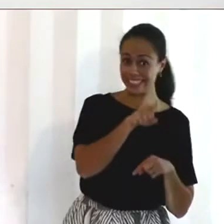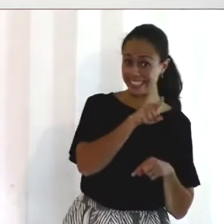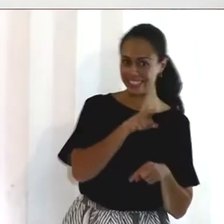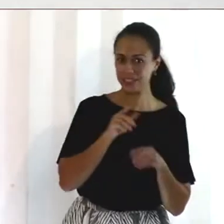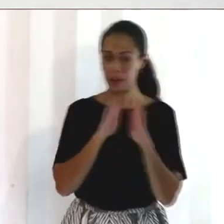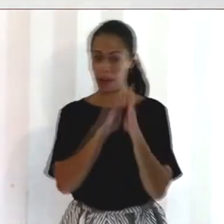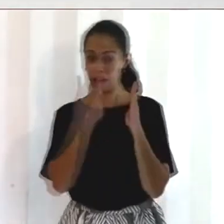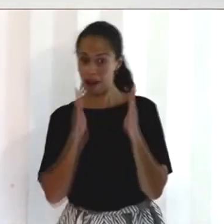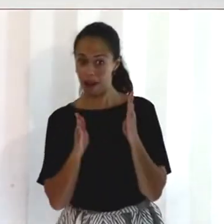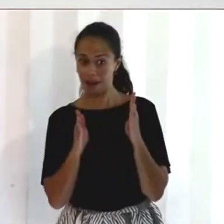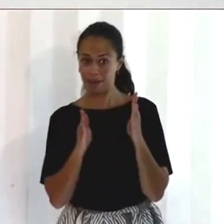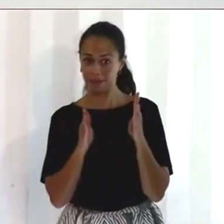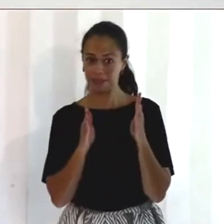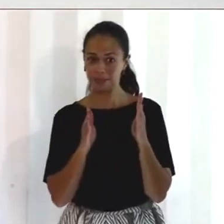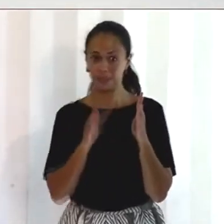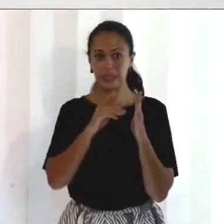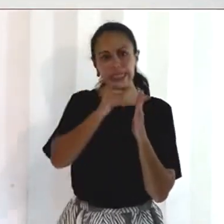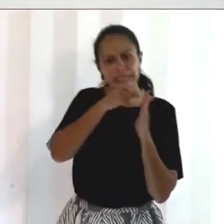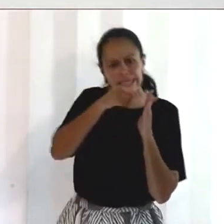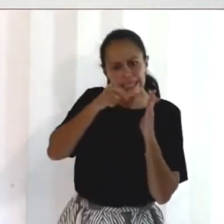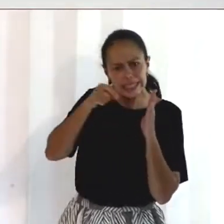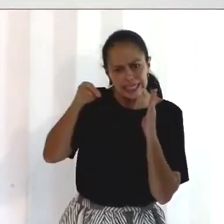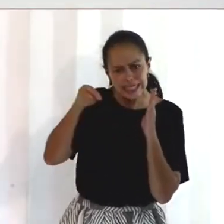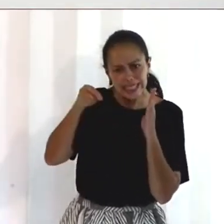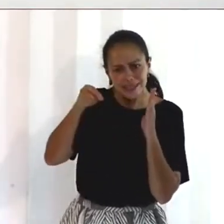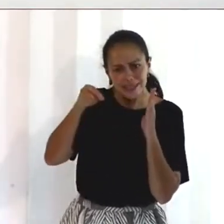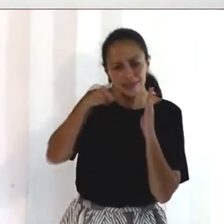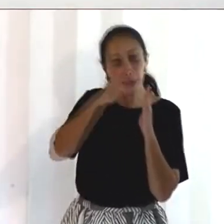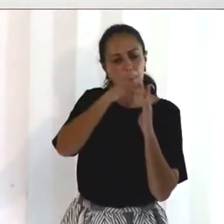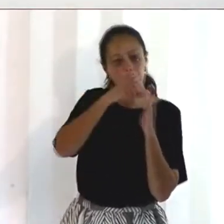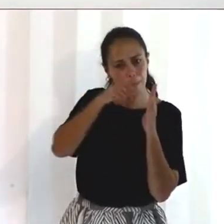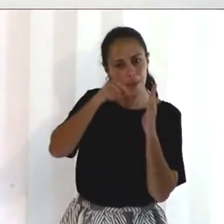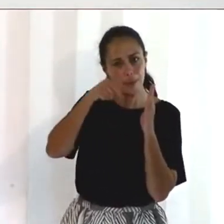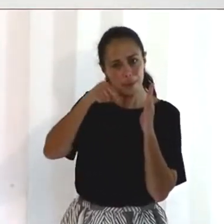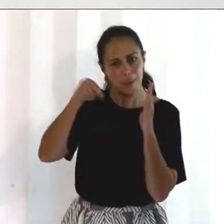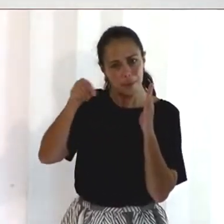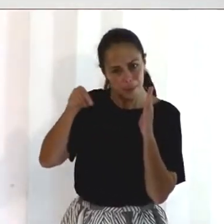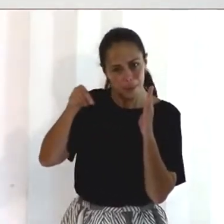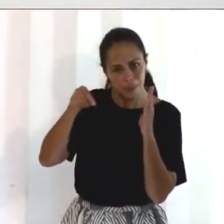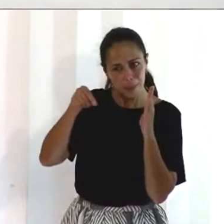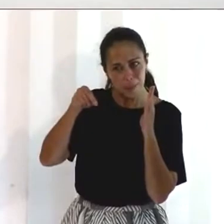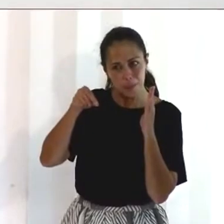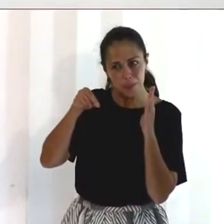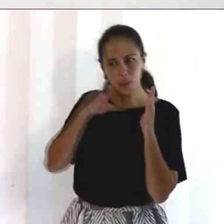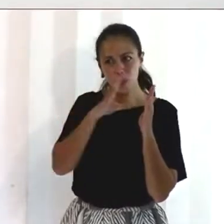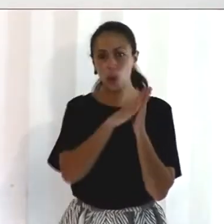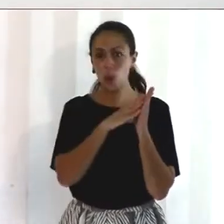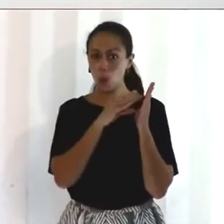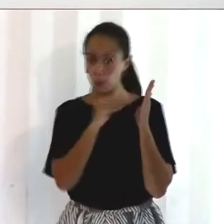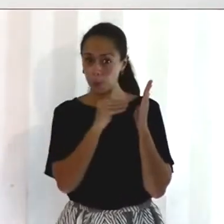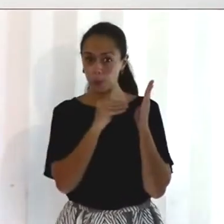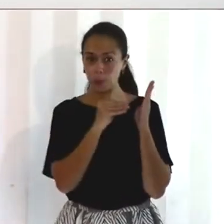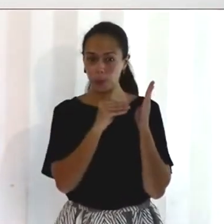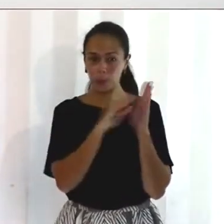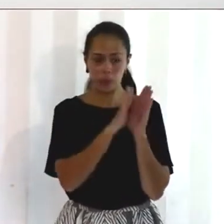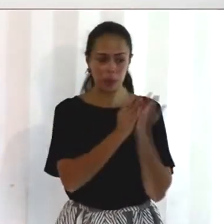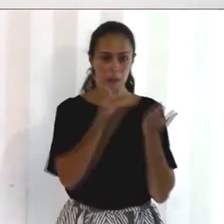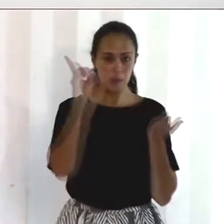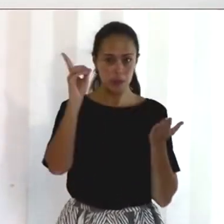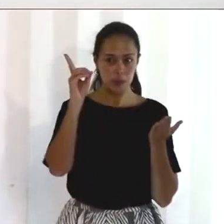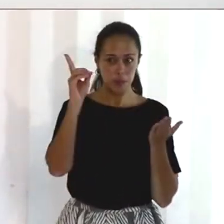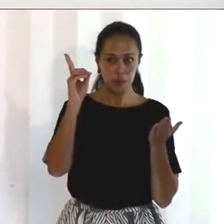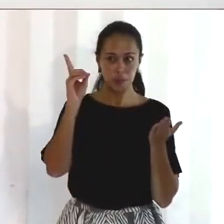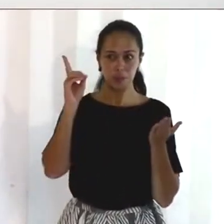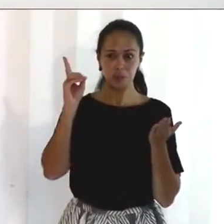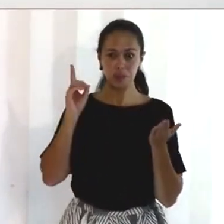façam, se possível, a palavra, como está aqui colocada nos nossos monitores. A palavra, a Bíblia,